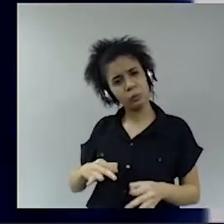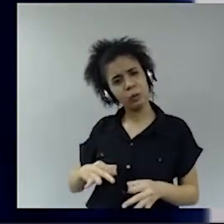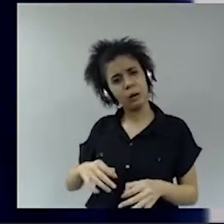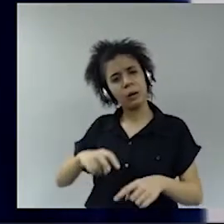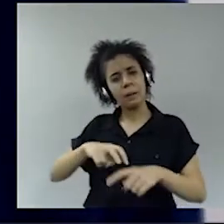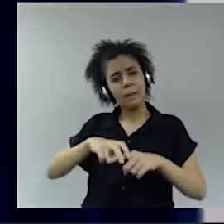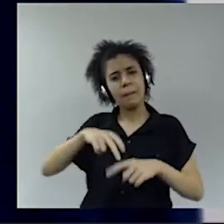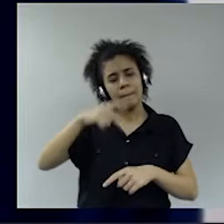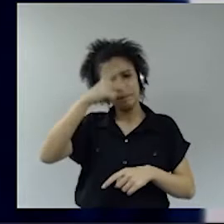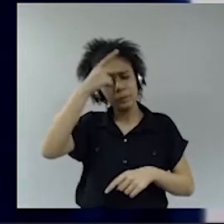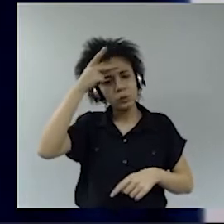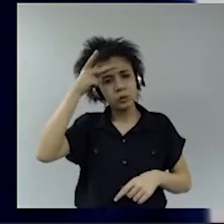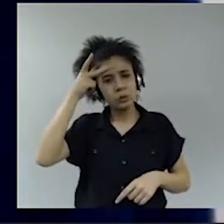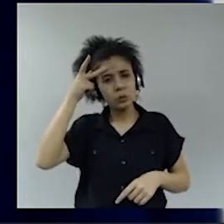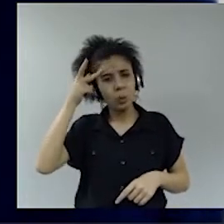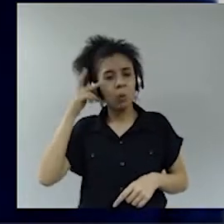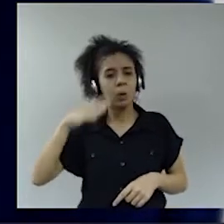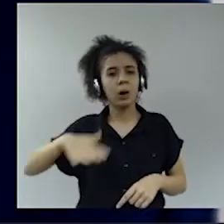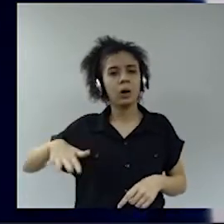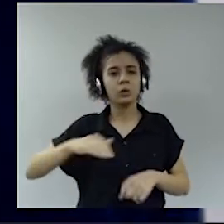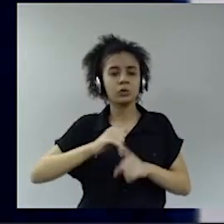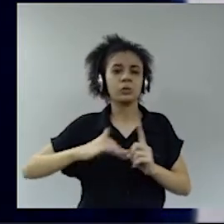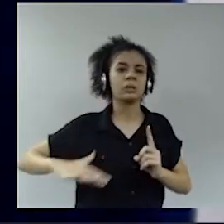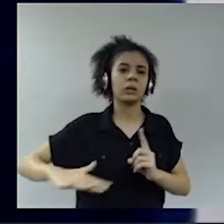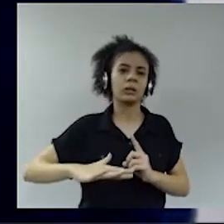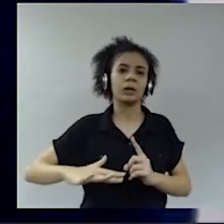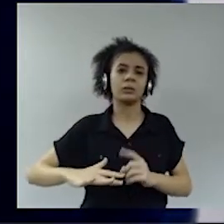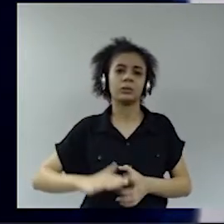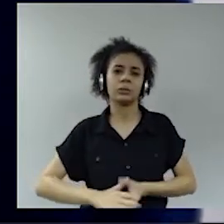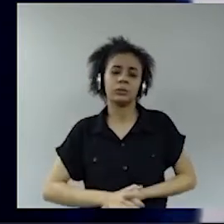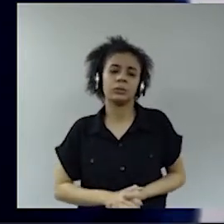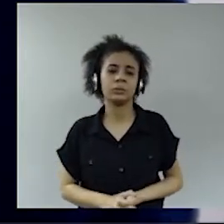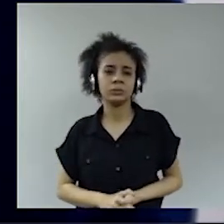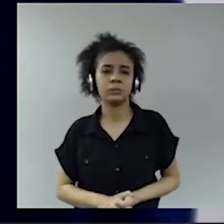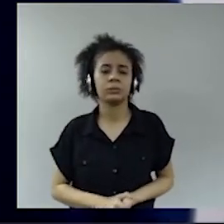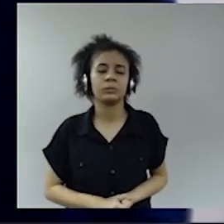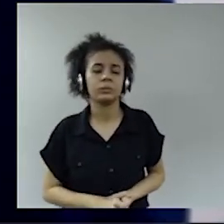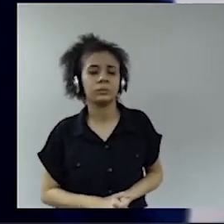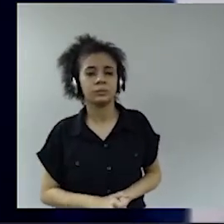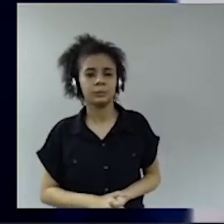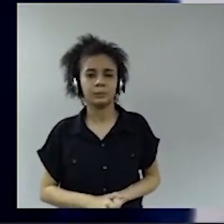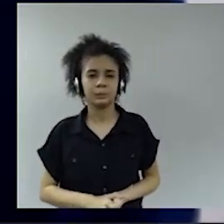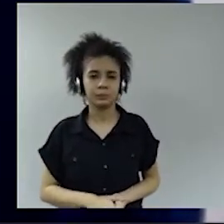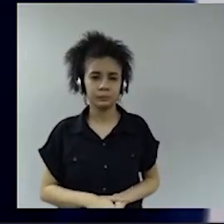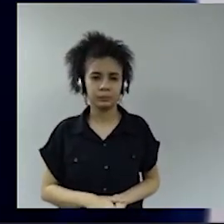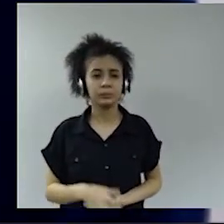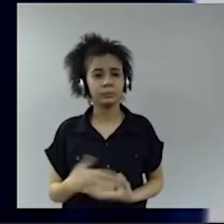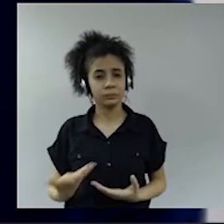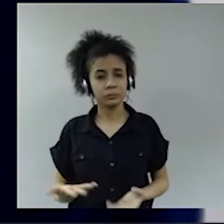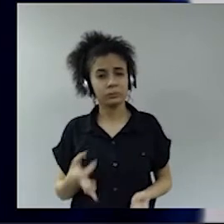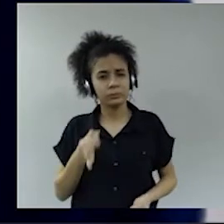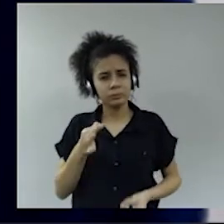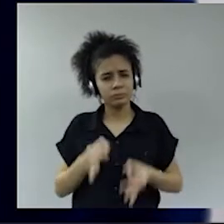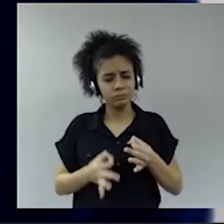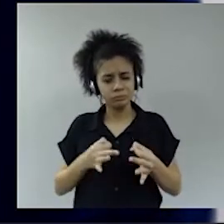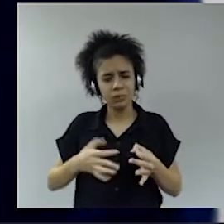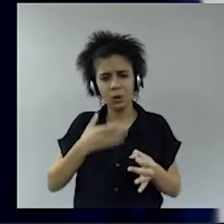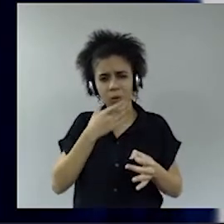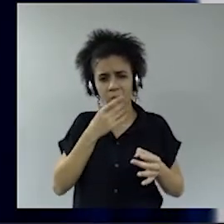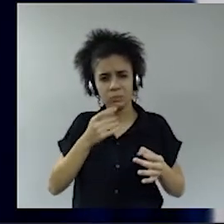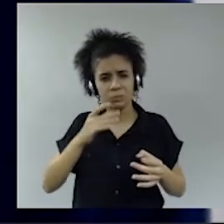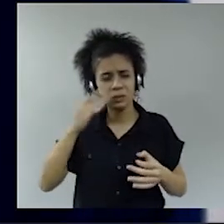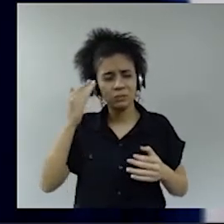pares e pela sua sociedade. Esse tribunal que o grande